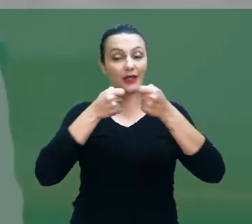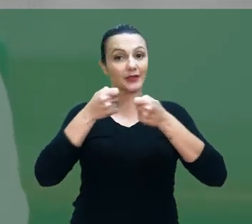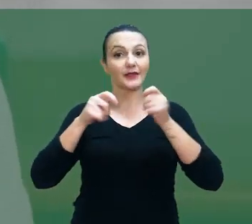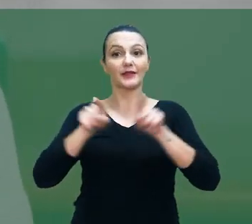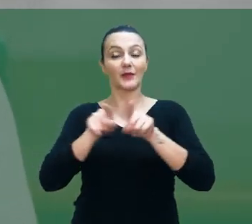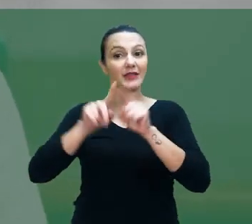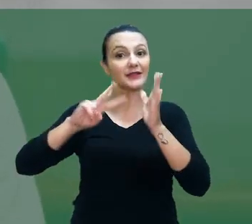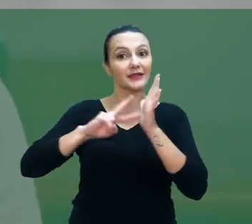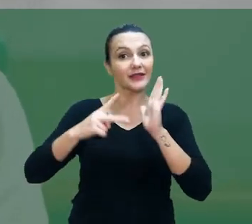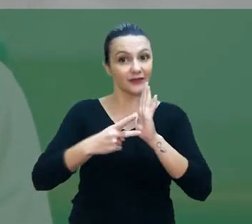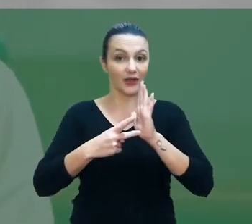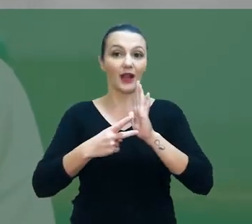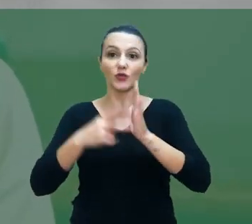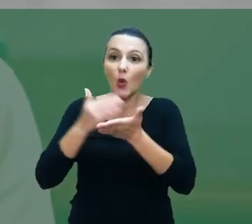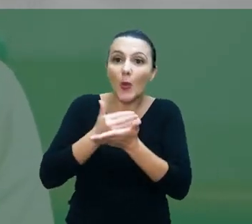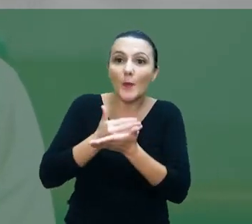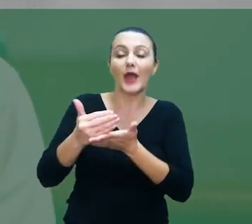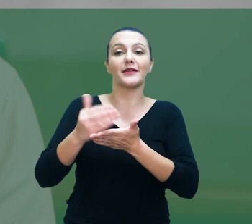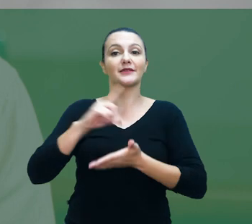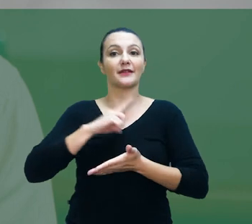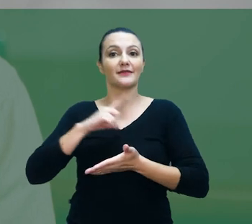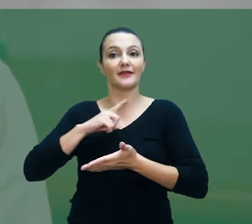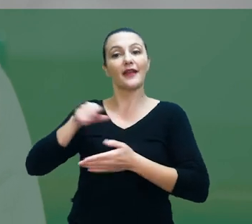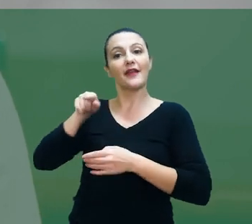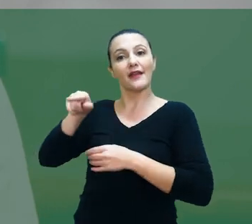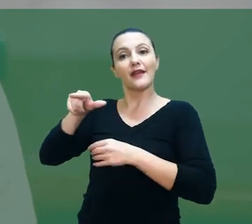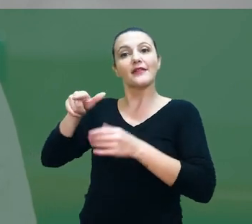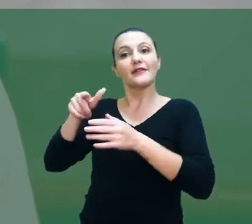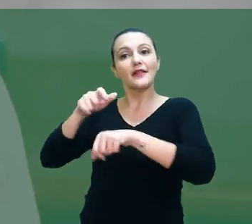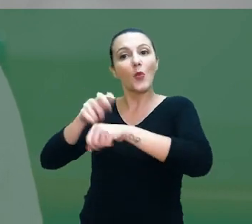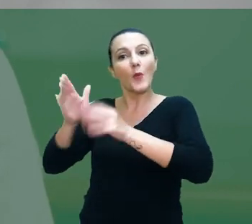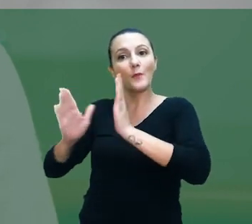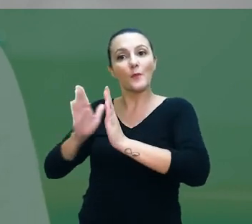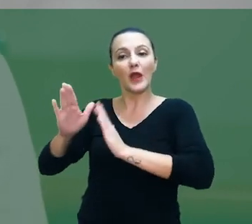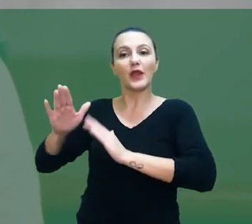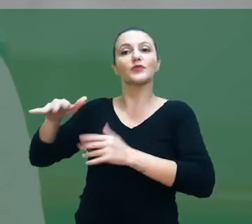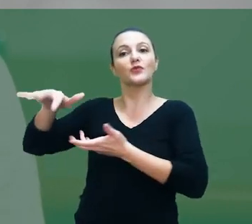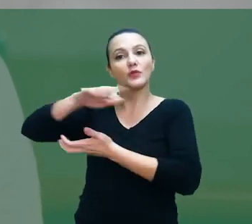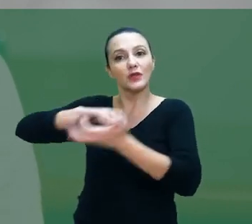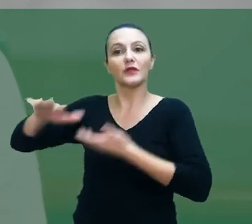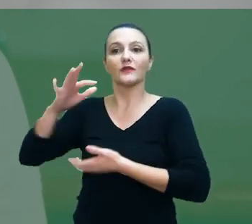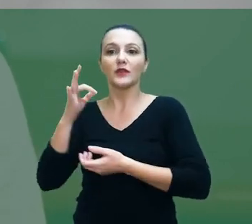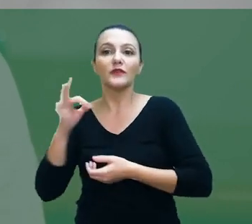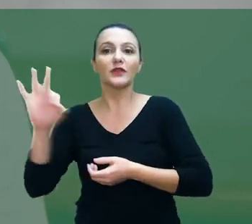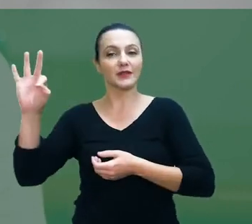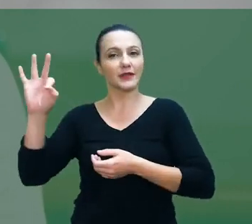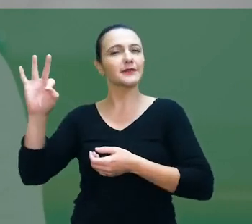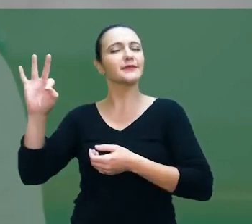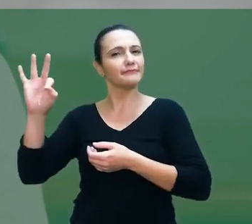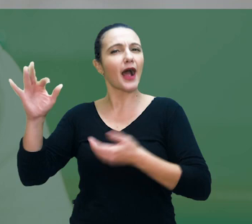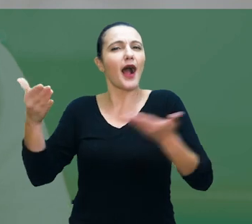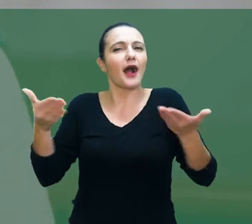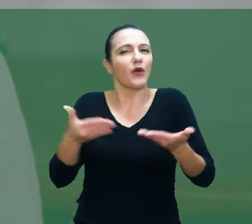do significado que a imprensa passa a ter no âmbito ali da Revolução Francesa, é que você começa a pensar no que pode